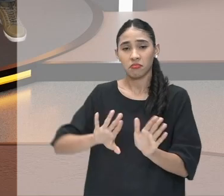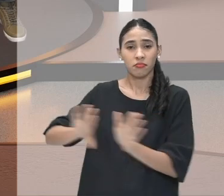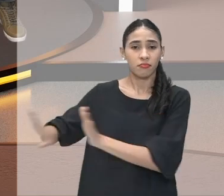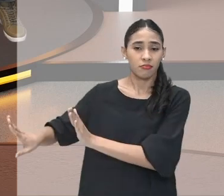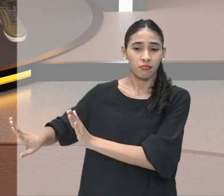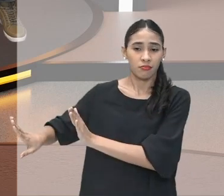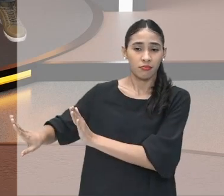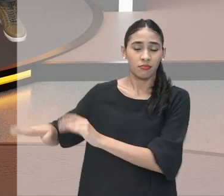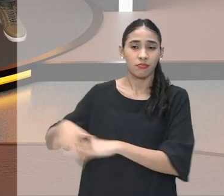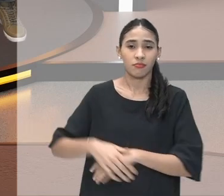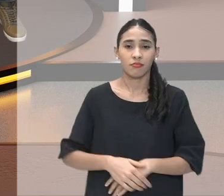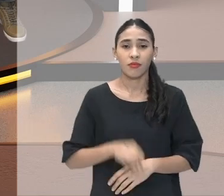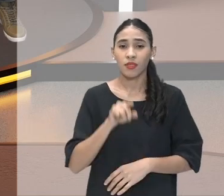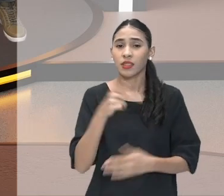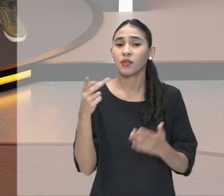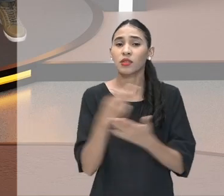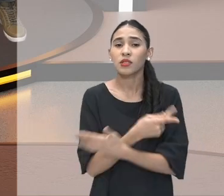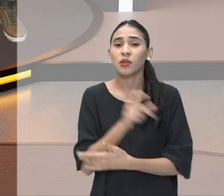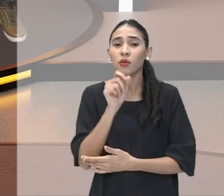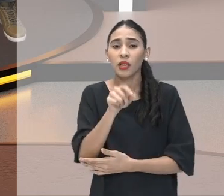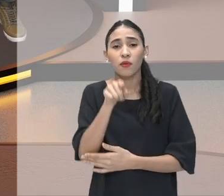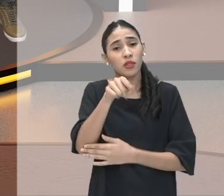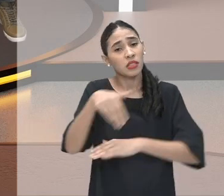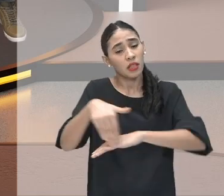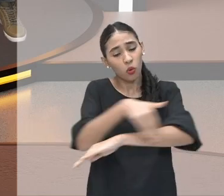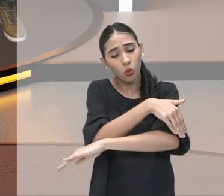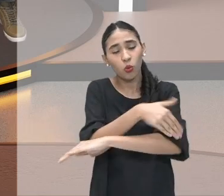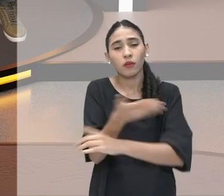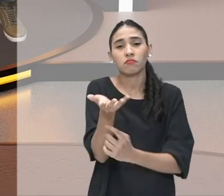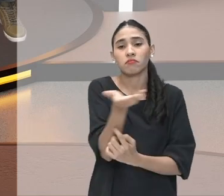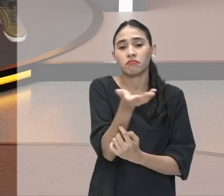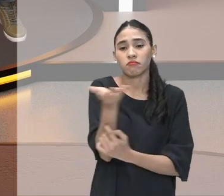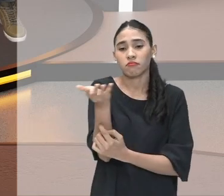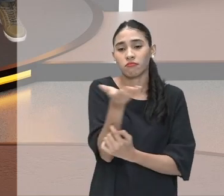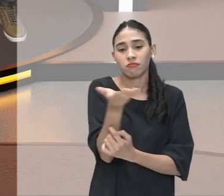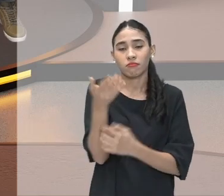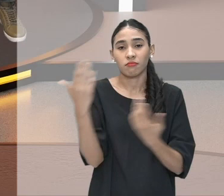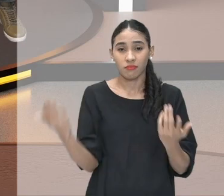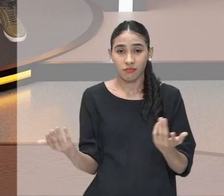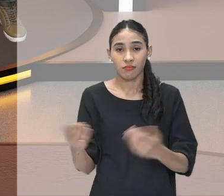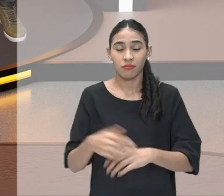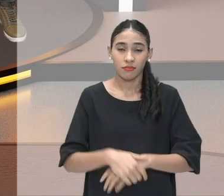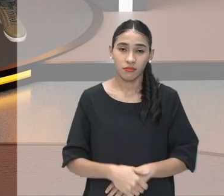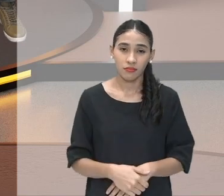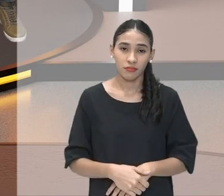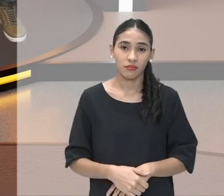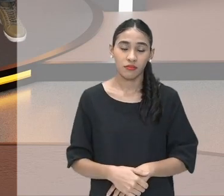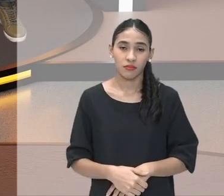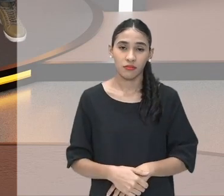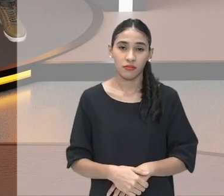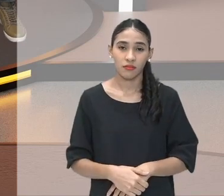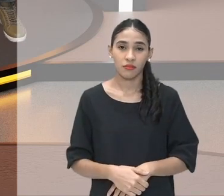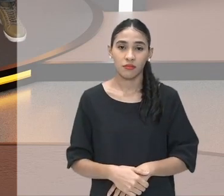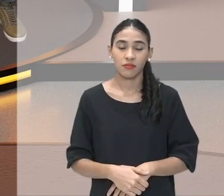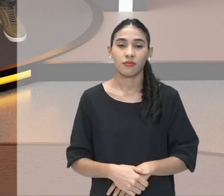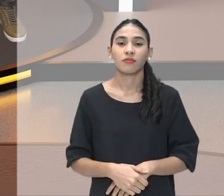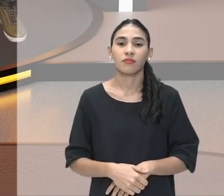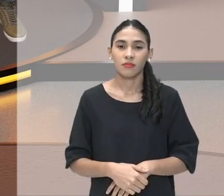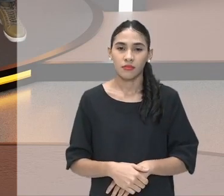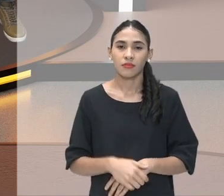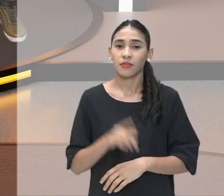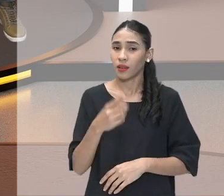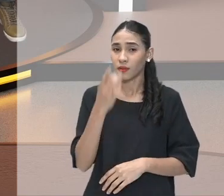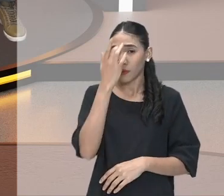dispensado. O que ia acontecer com você? Ia para a rua pedir esmola, né? Ia ser um mendigo, ia esmolar. Veja aí como a situação